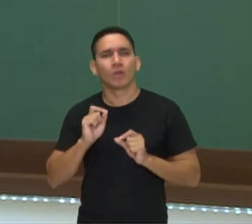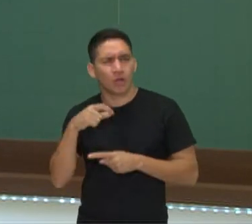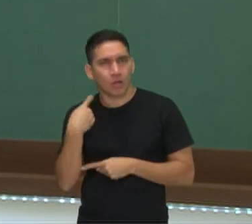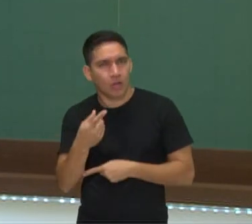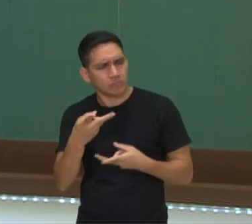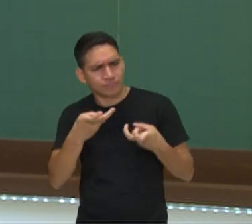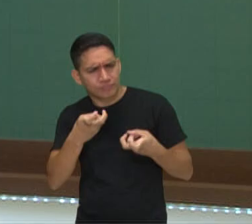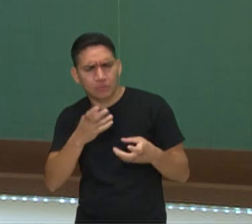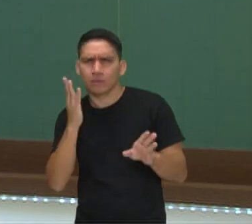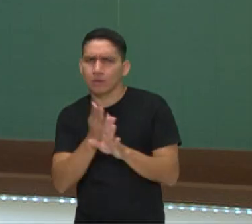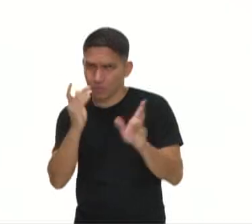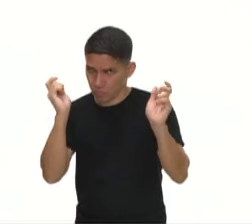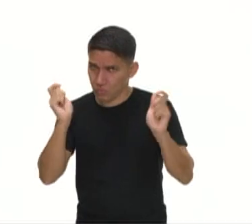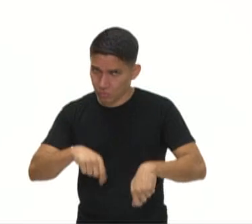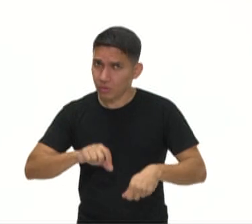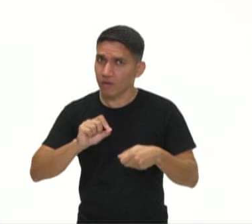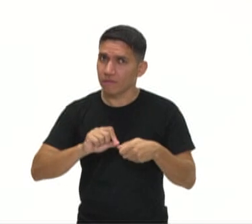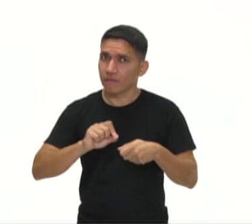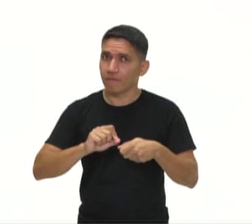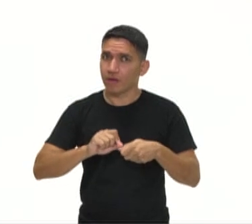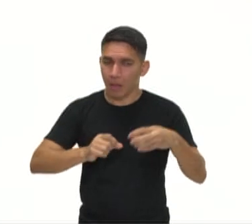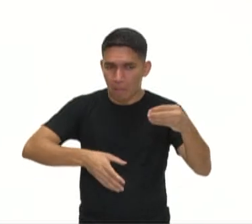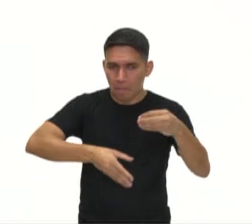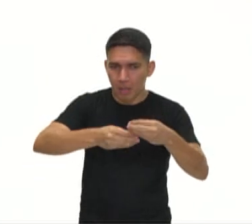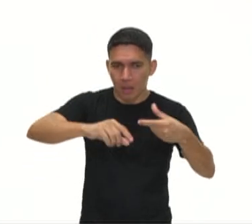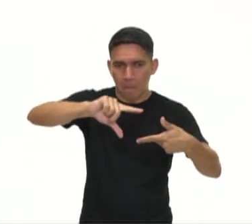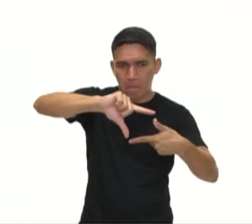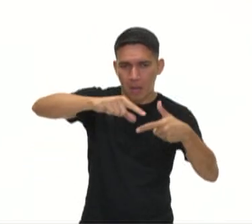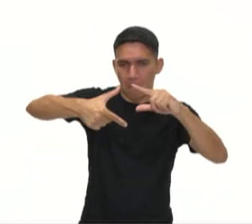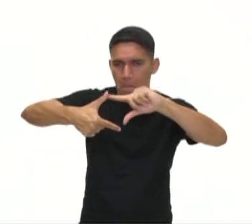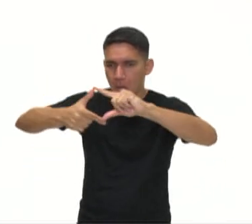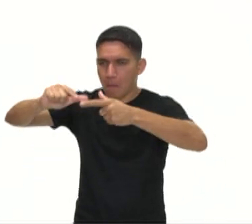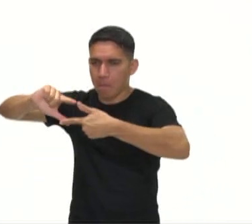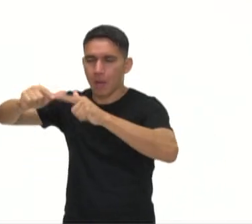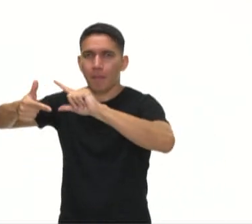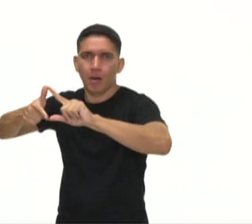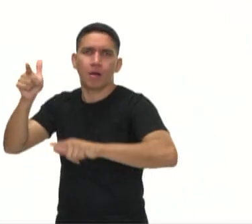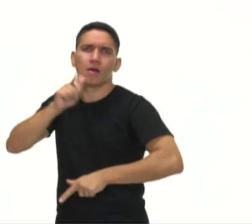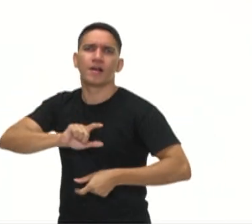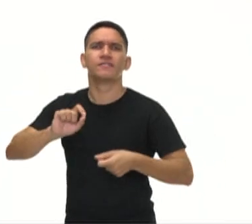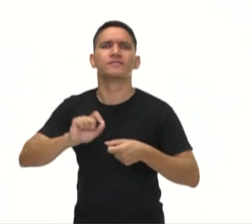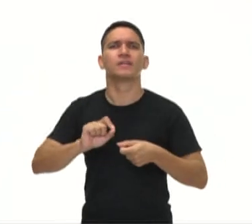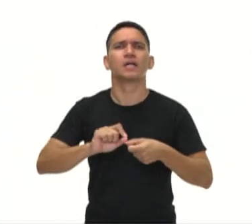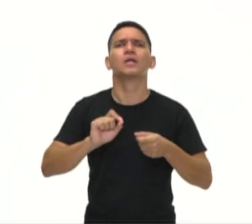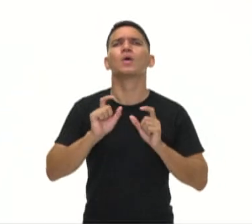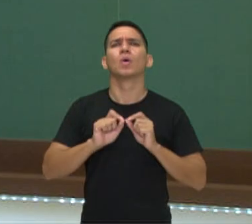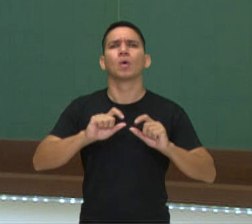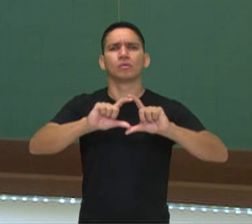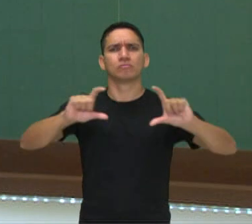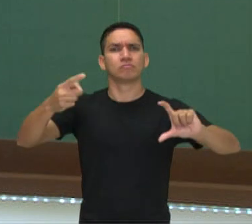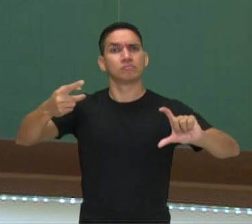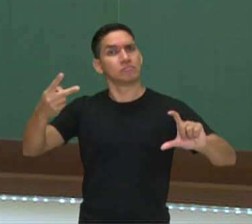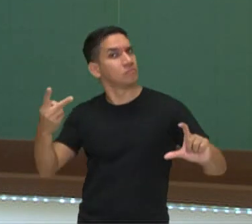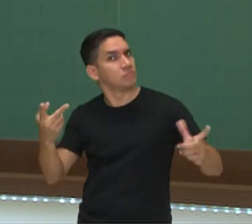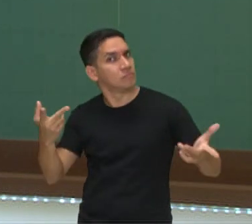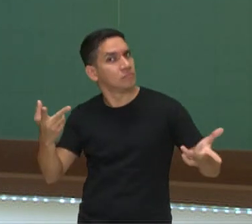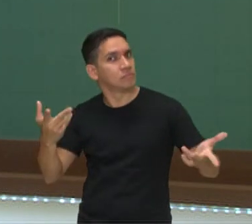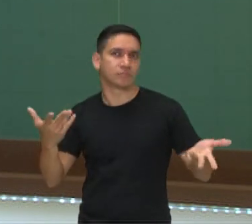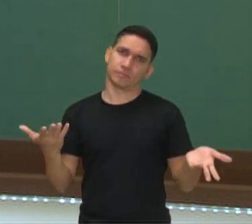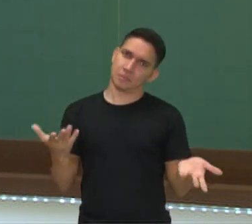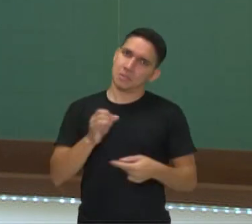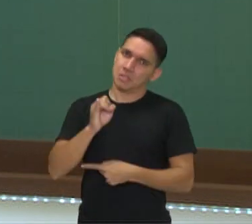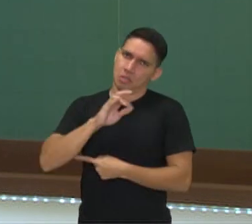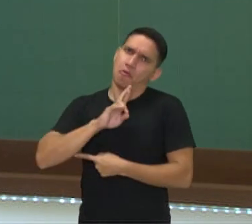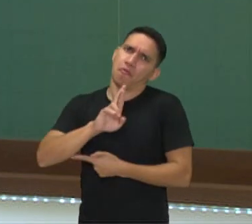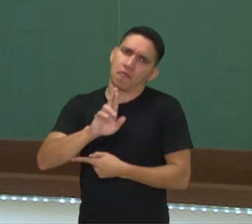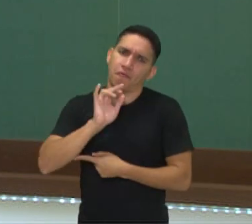que é possível usar o método de completar quadrados para resolver equações do segundo grau? Bom, se eu acabei de falar que